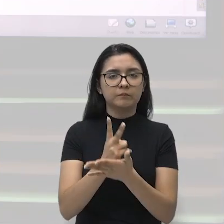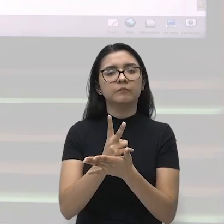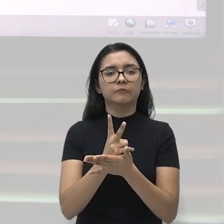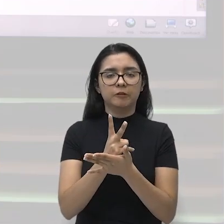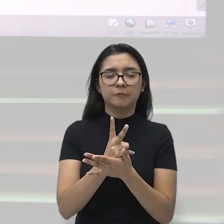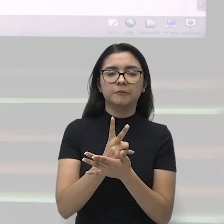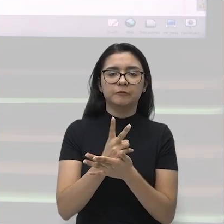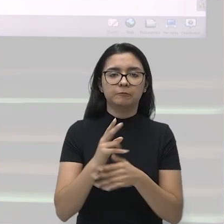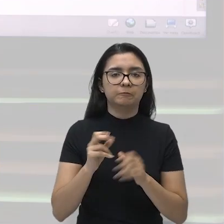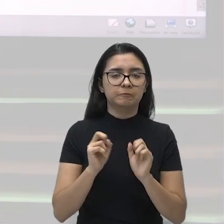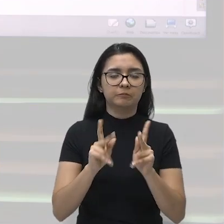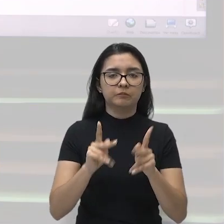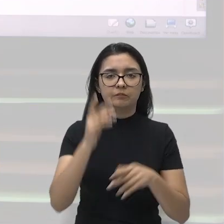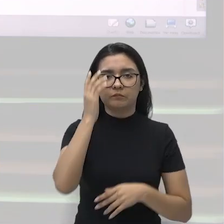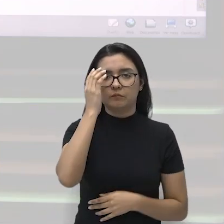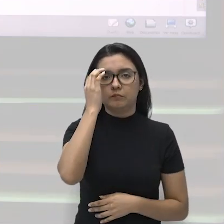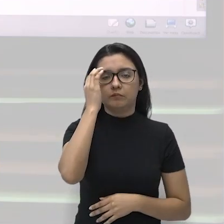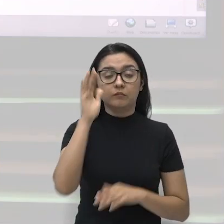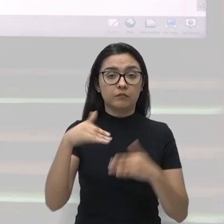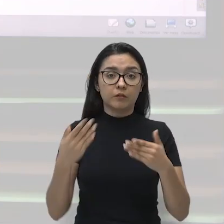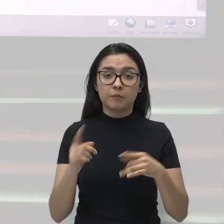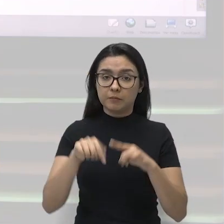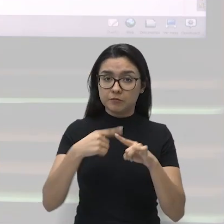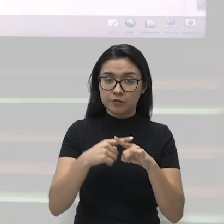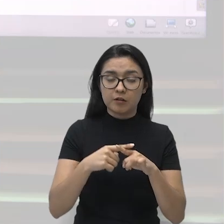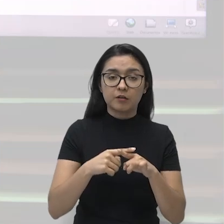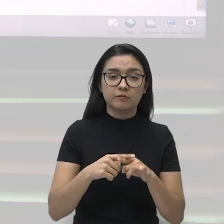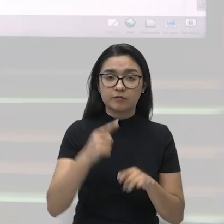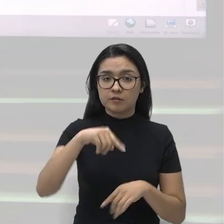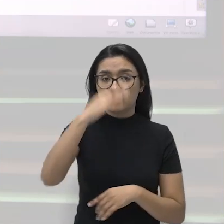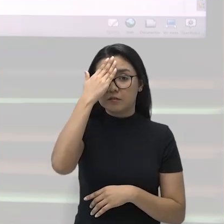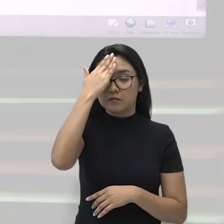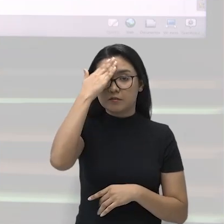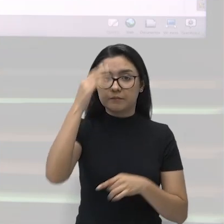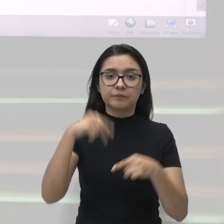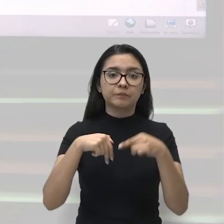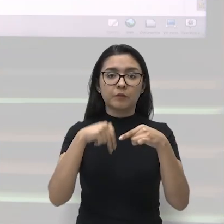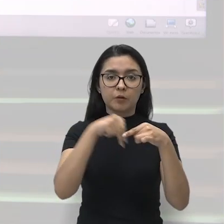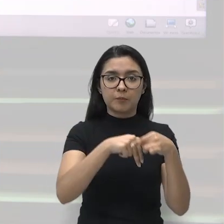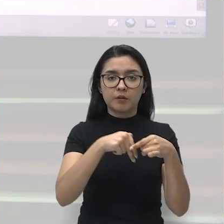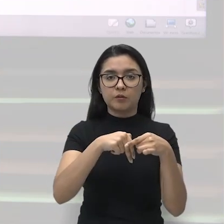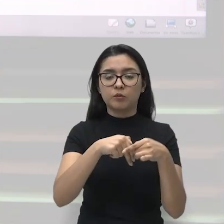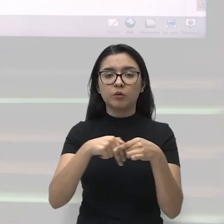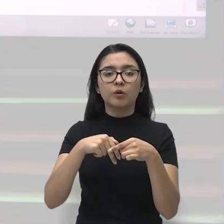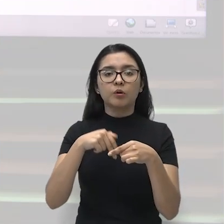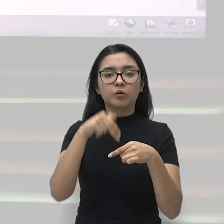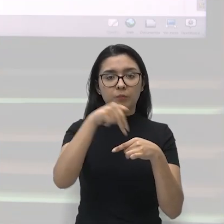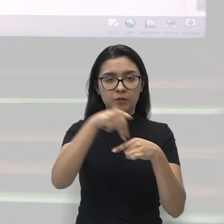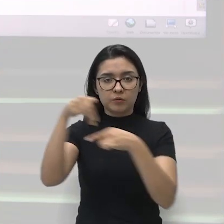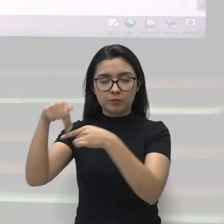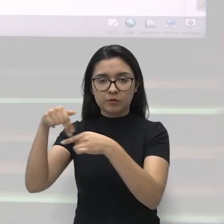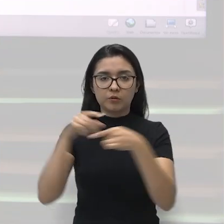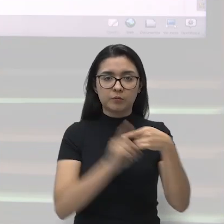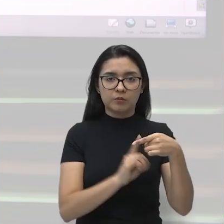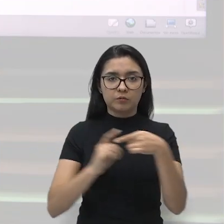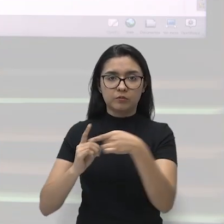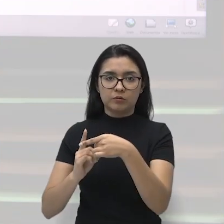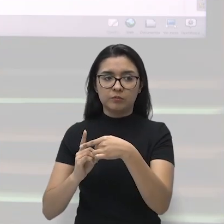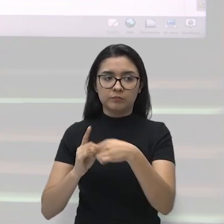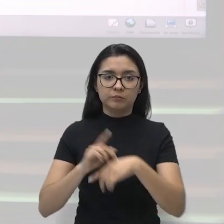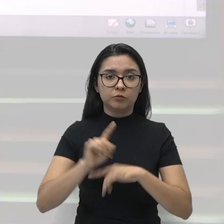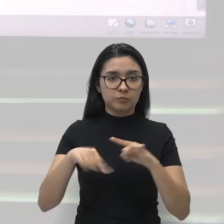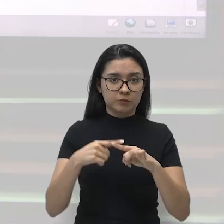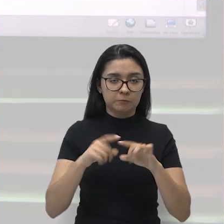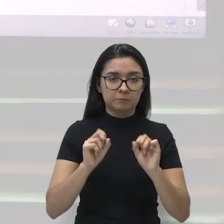ser assim. Tudo bem? Aí para multiplicar você já sabe. Multiplica numerador com numerador, denominador com denominador.